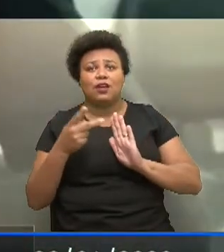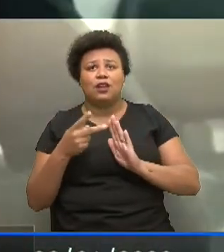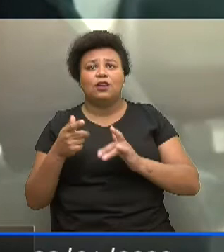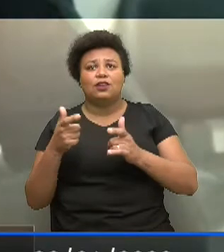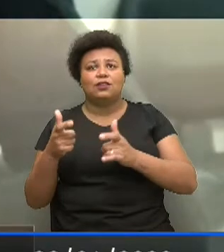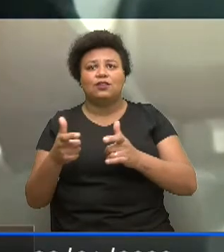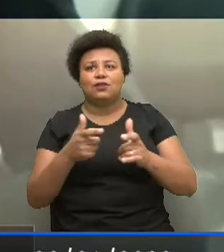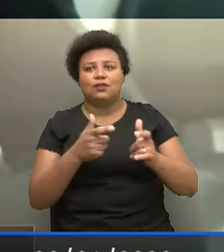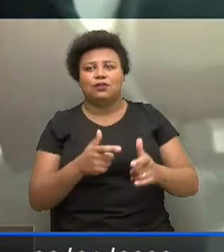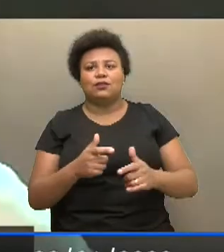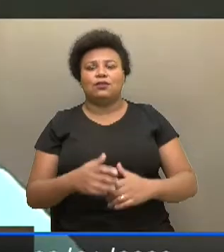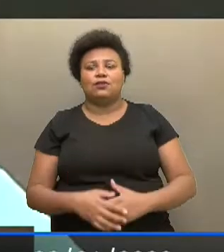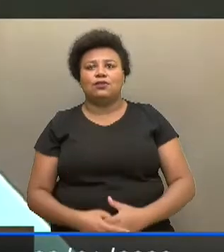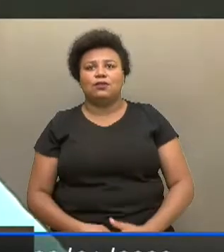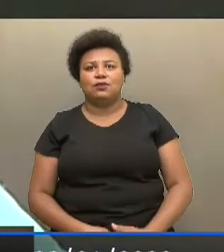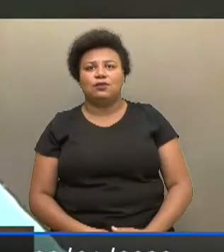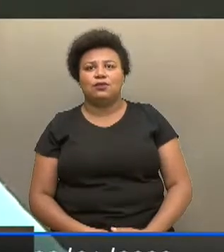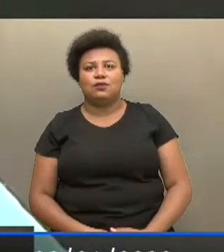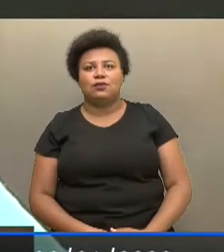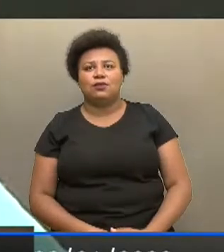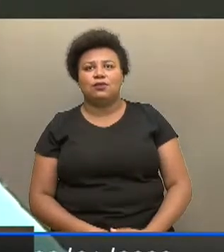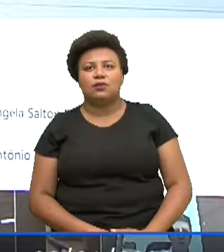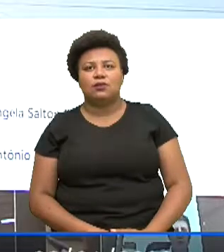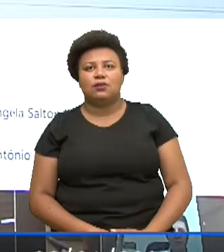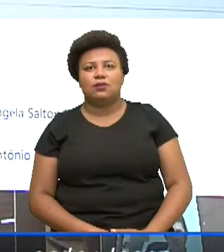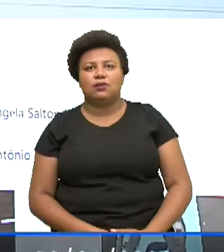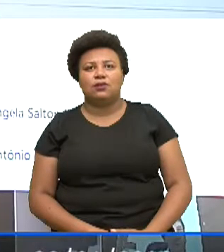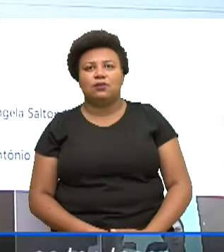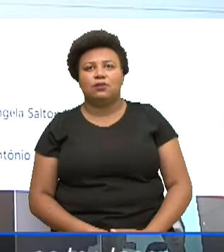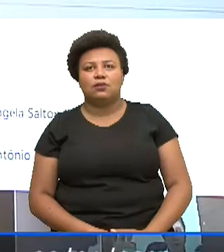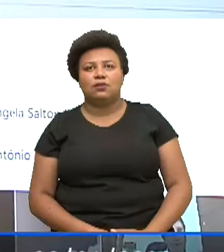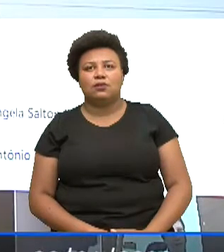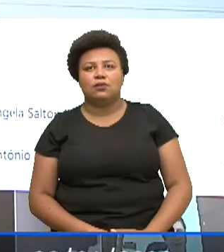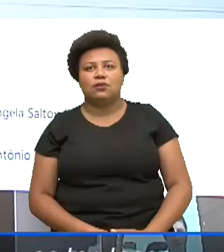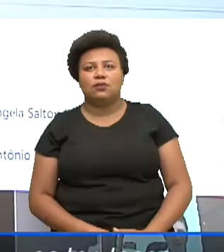alimentos. Presidente Hernani, tu está com o microfone aberto.